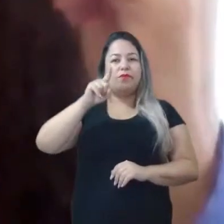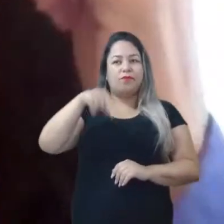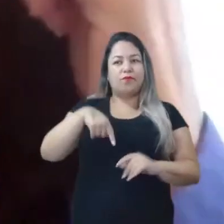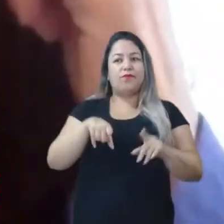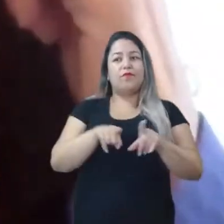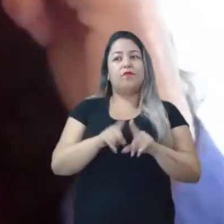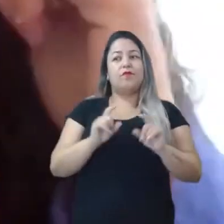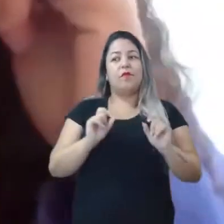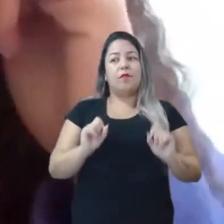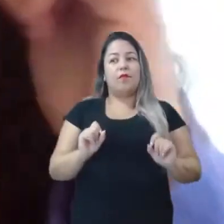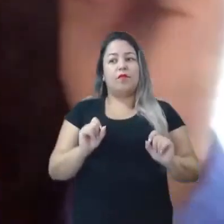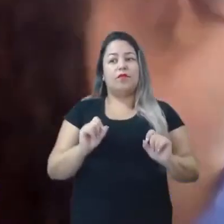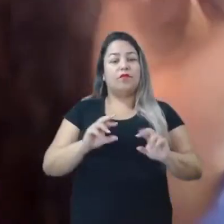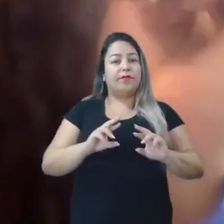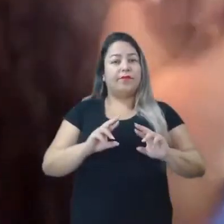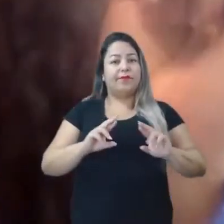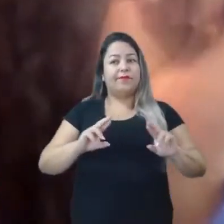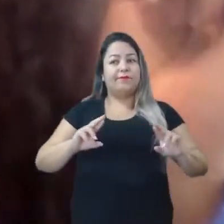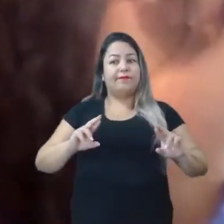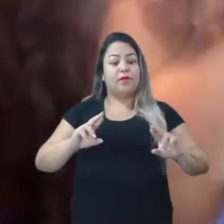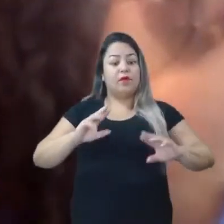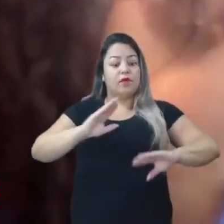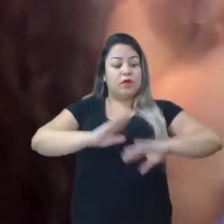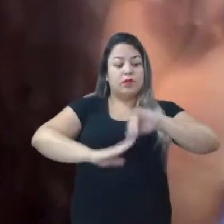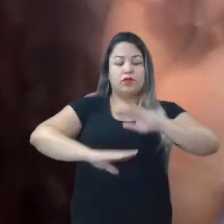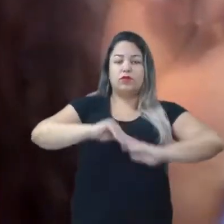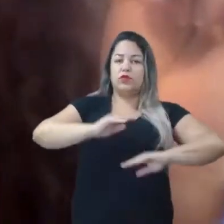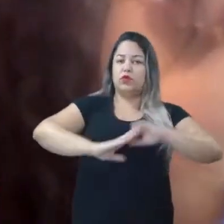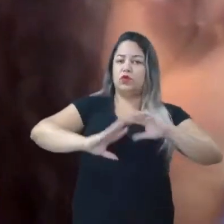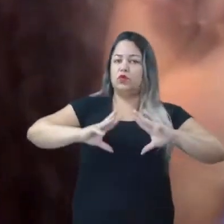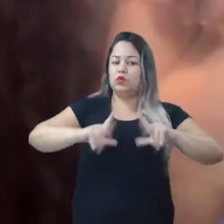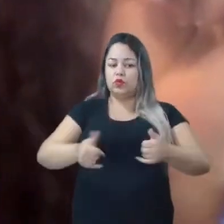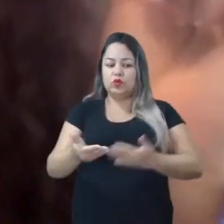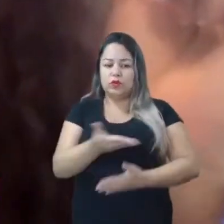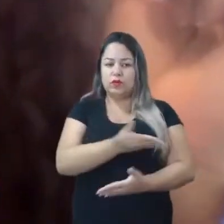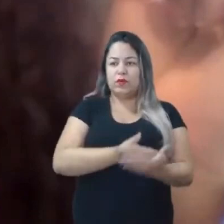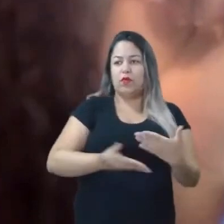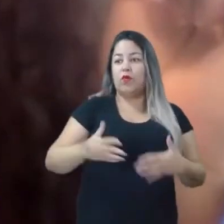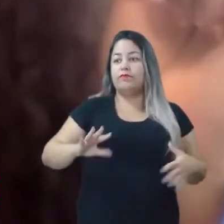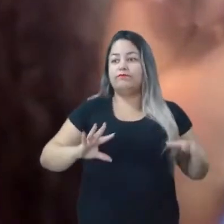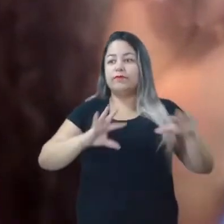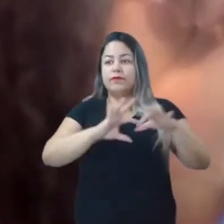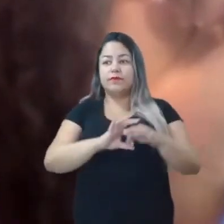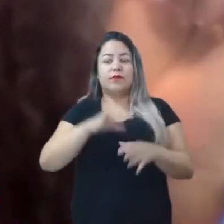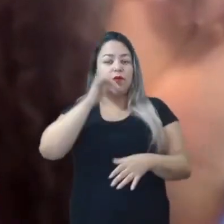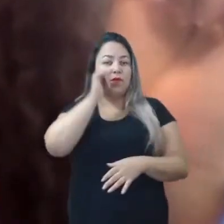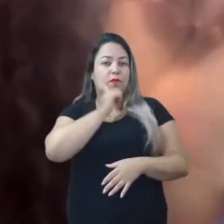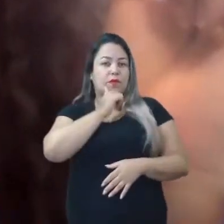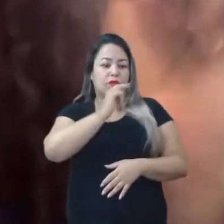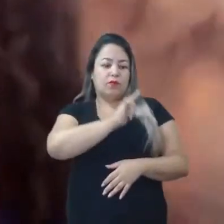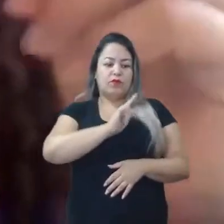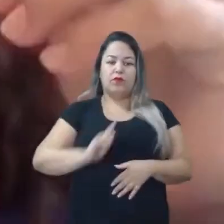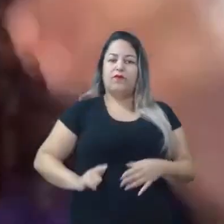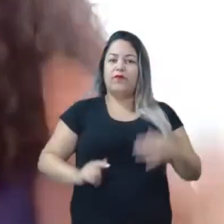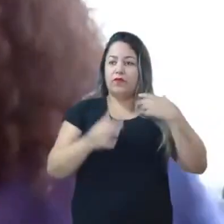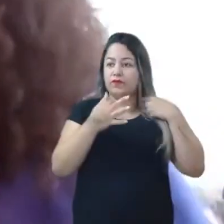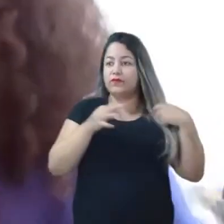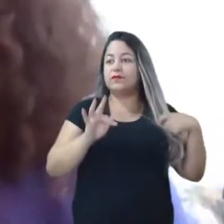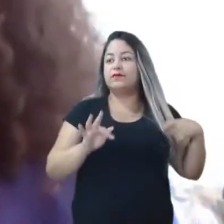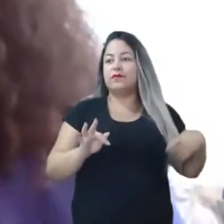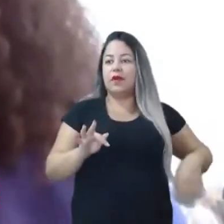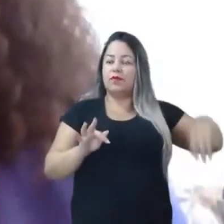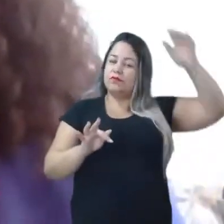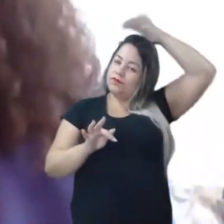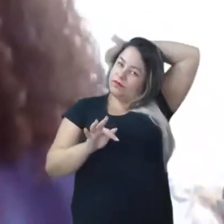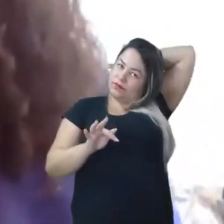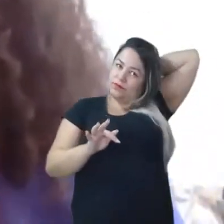transversais, né? Então, todas as ações que envolvem mulheres, né, pelo governo federal, a gente sempre tem